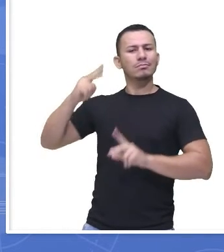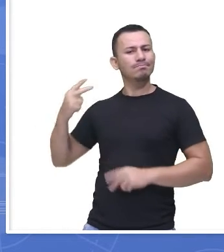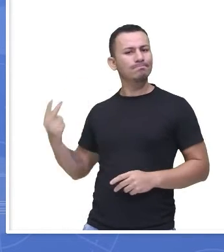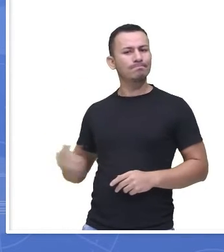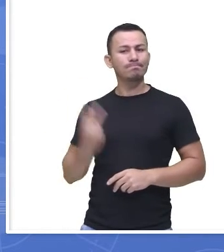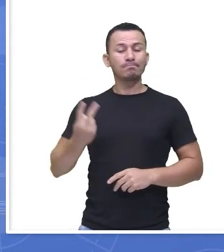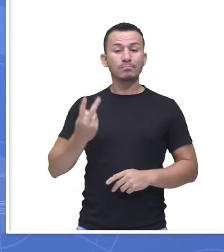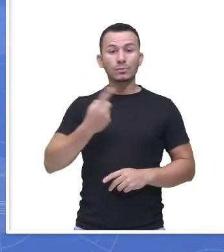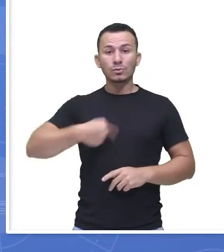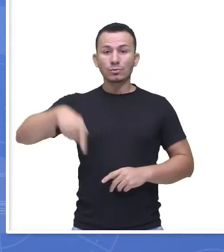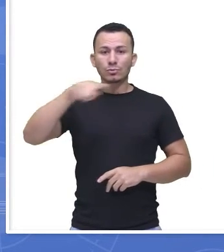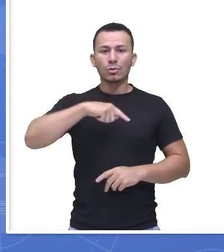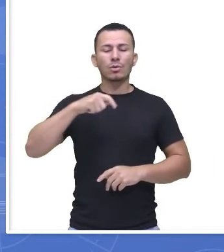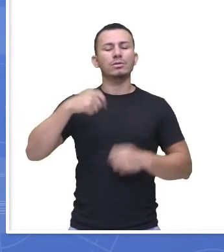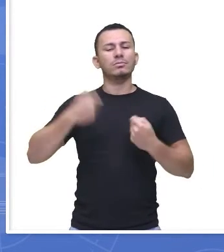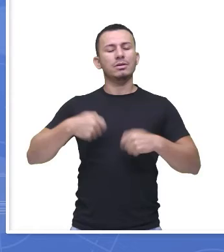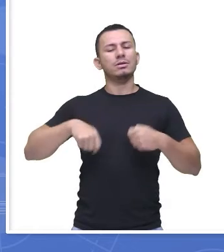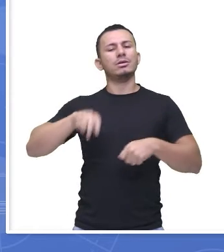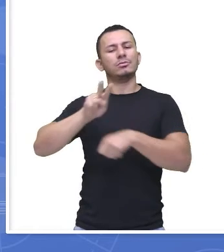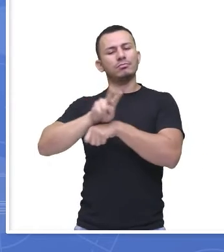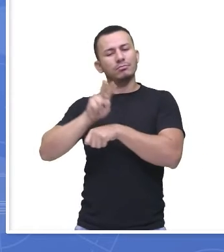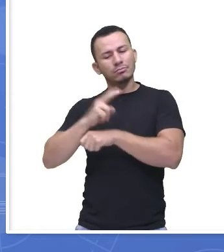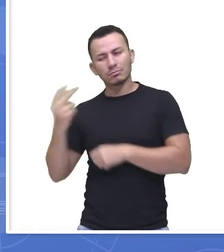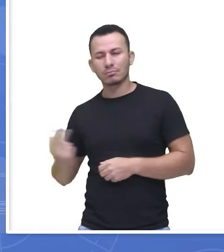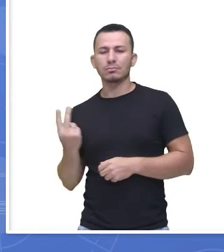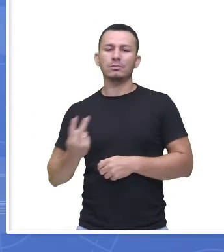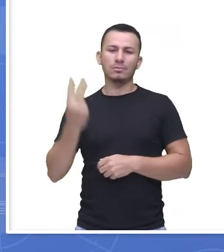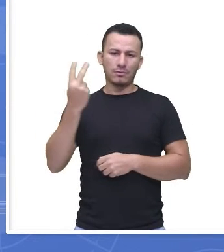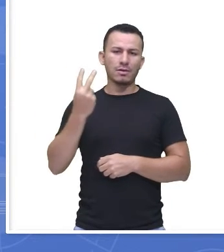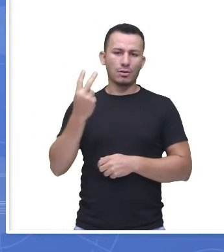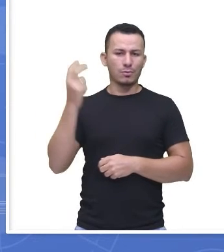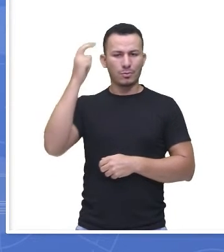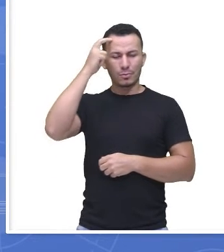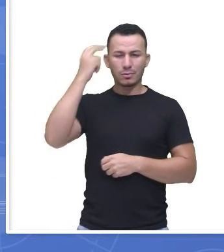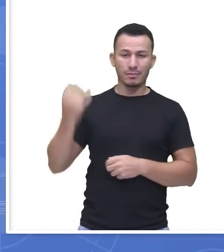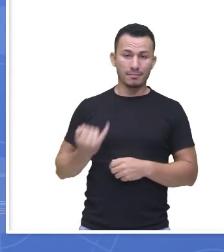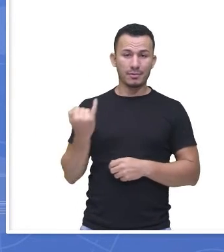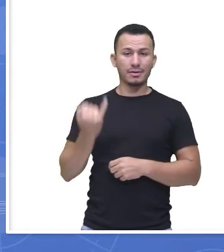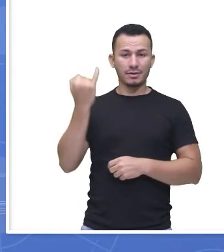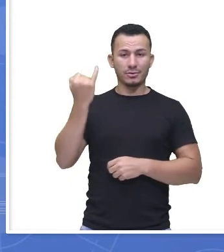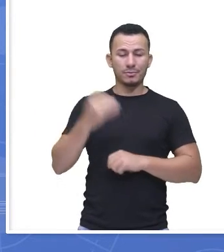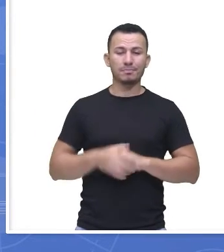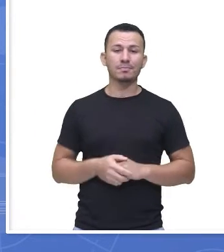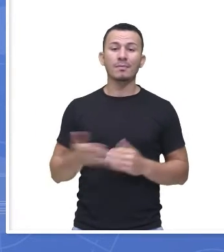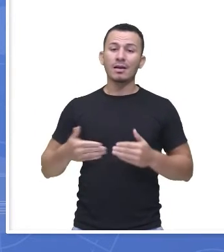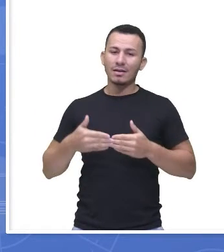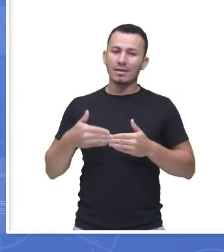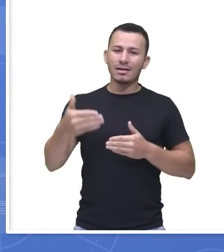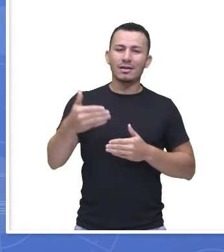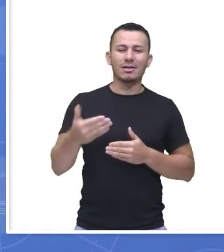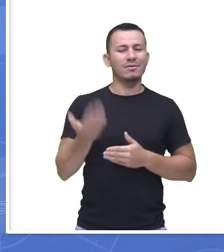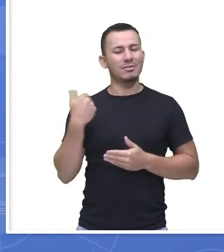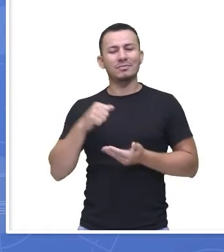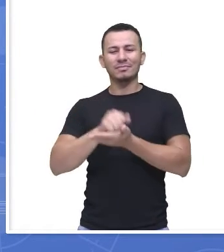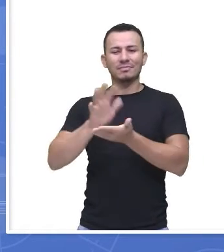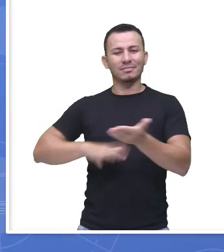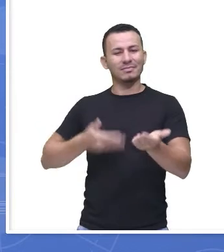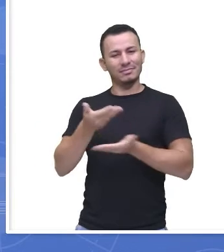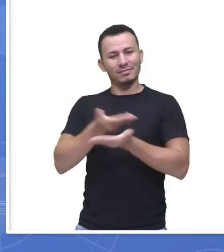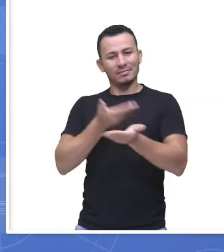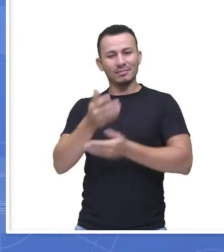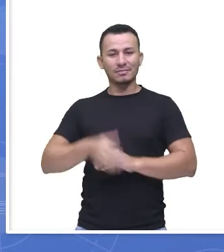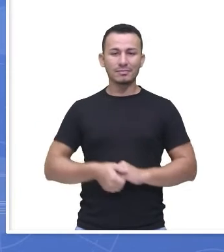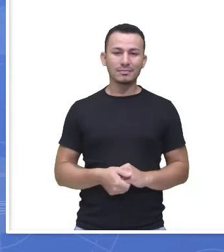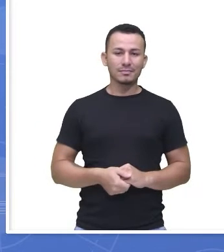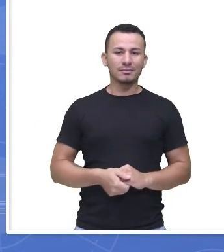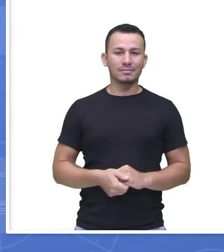preciso que nós preservemos, que nós valorizemos essa nossa cultura, tá bom? Vamos então agora para a nossa dinâmica local